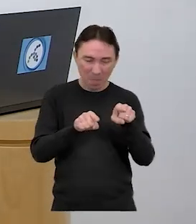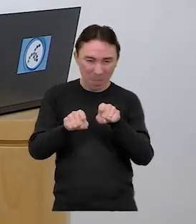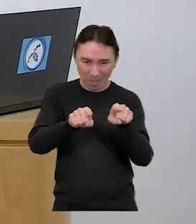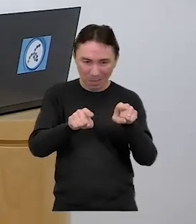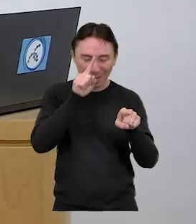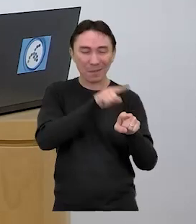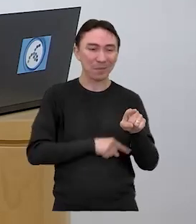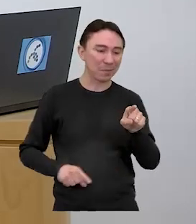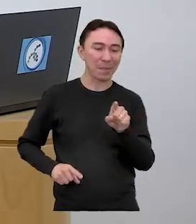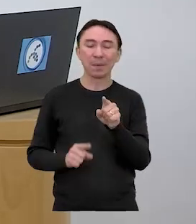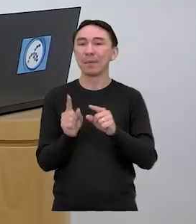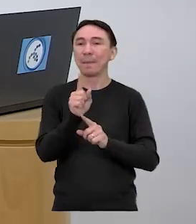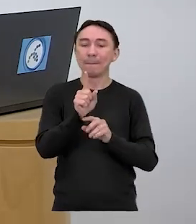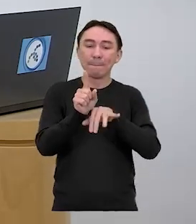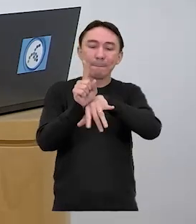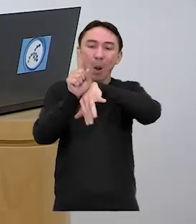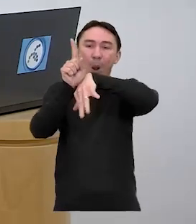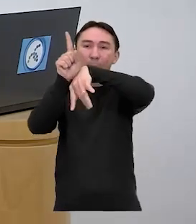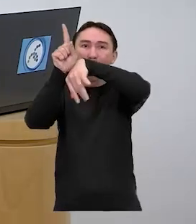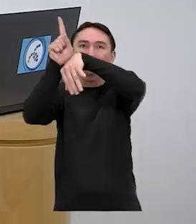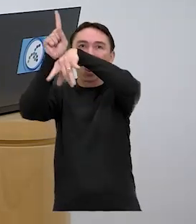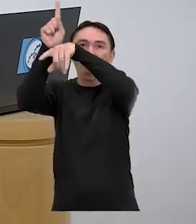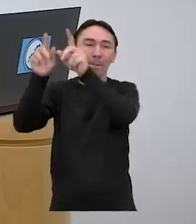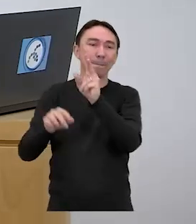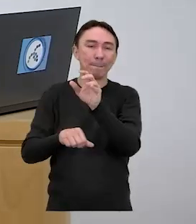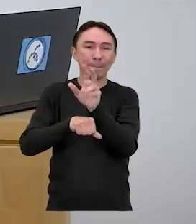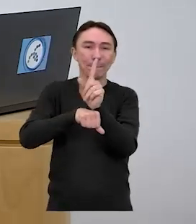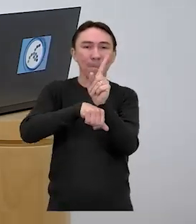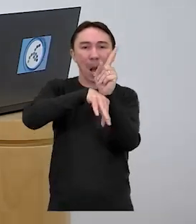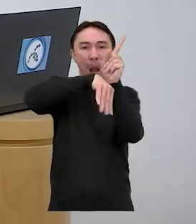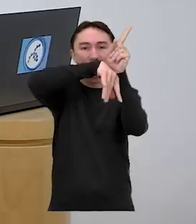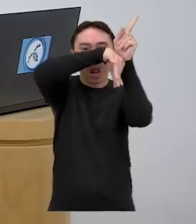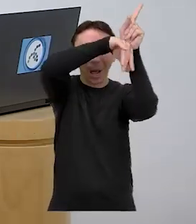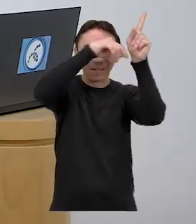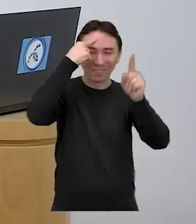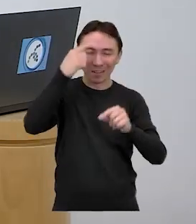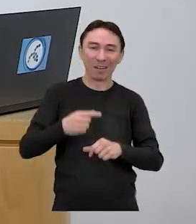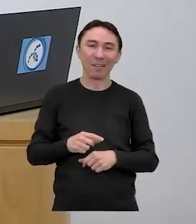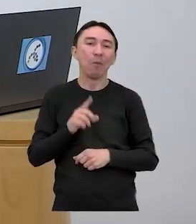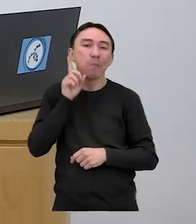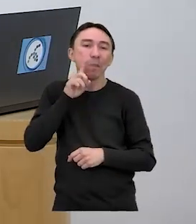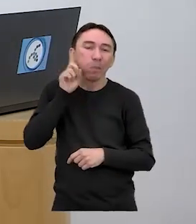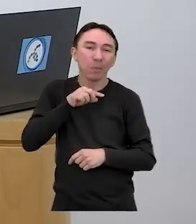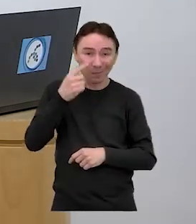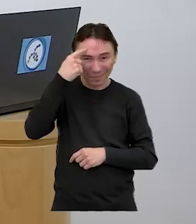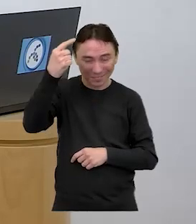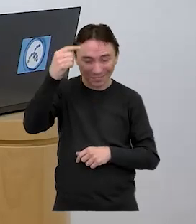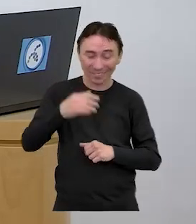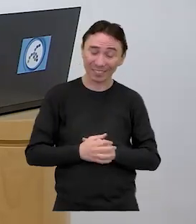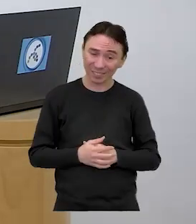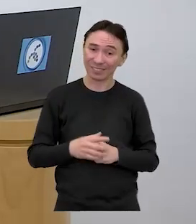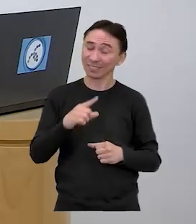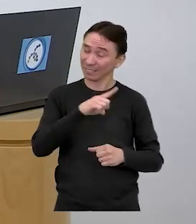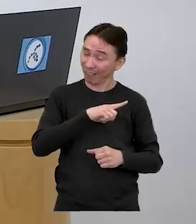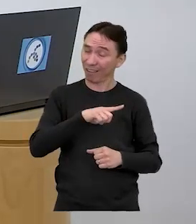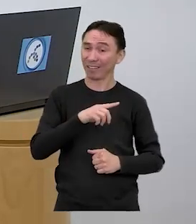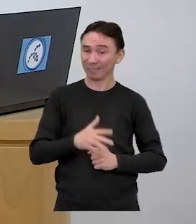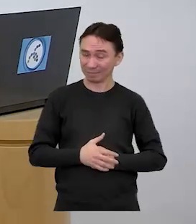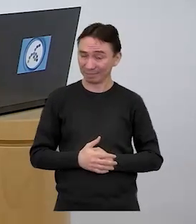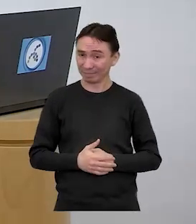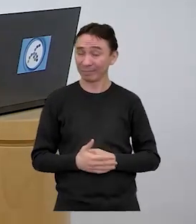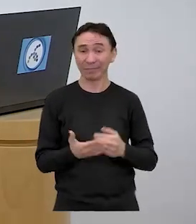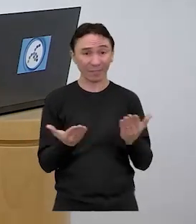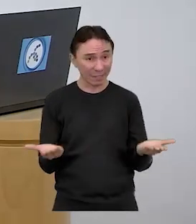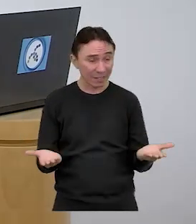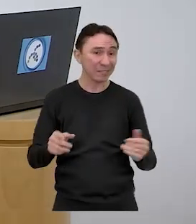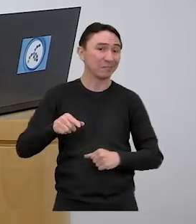hoje a gente utiliza aí no nosso dia a dia. Então tem lá os seus benefícios, mas também causa lá transtornos, principalmente